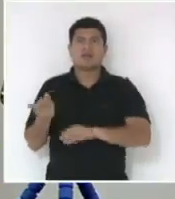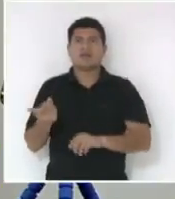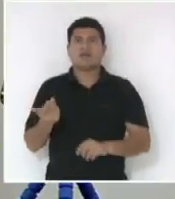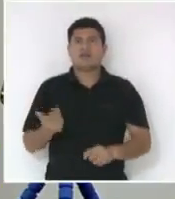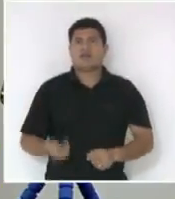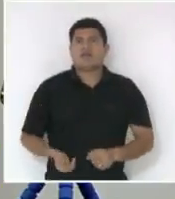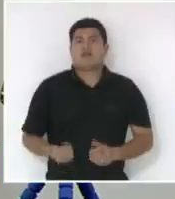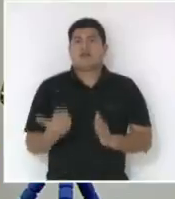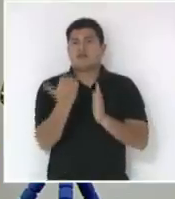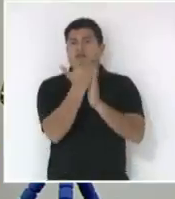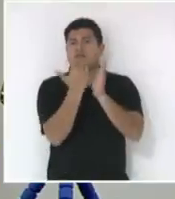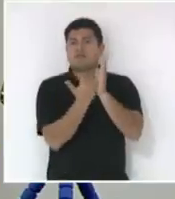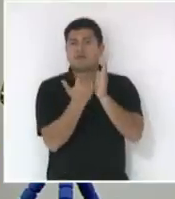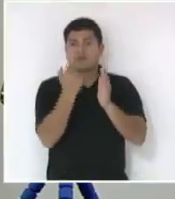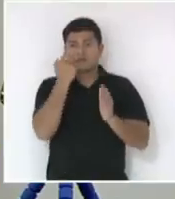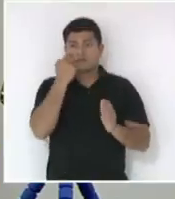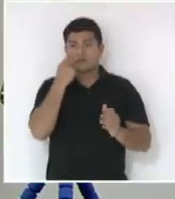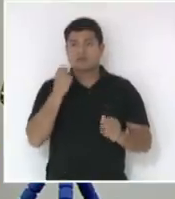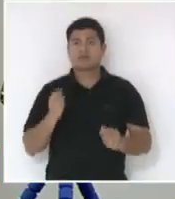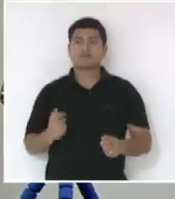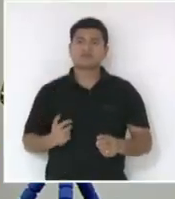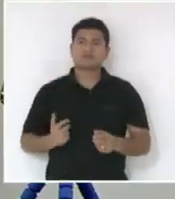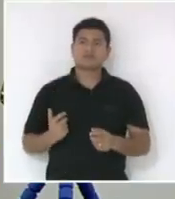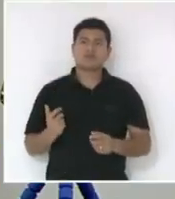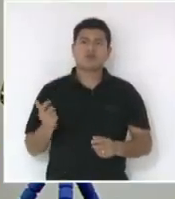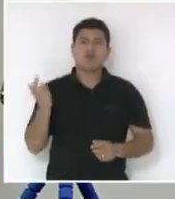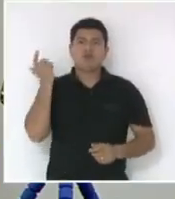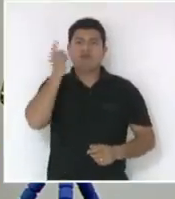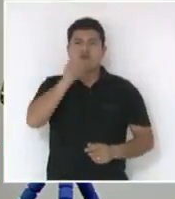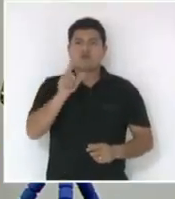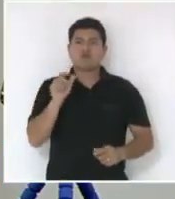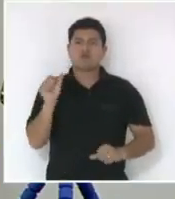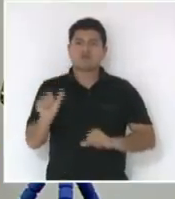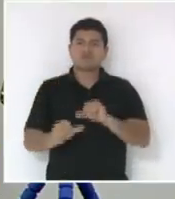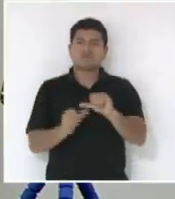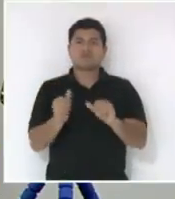programa e dessa conquista, que, aliás,